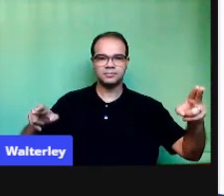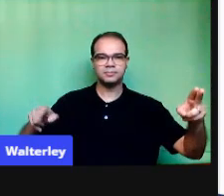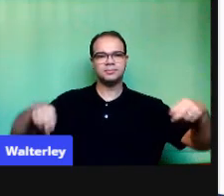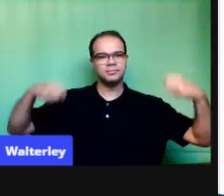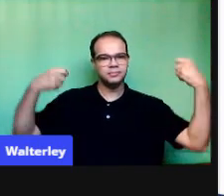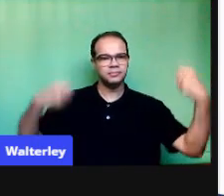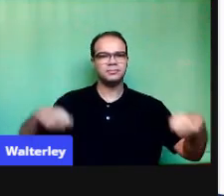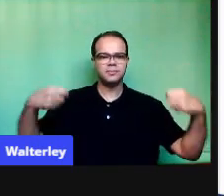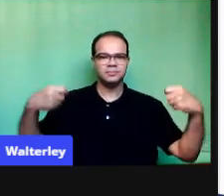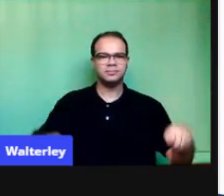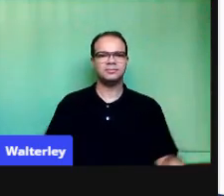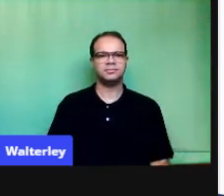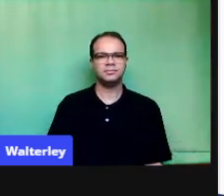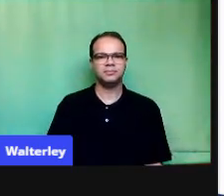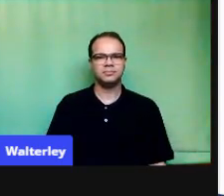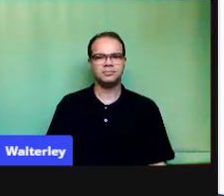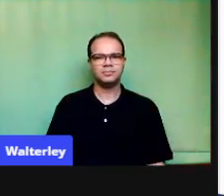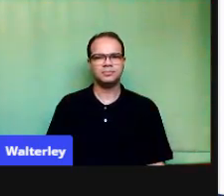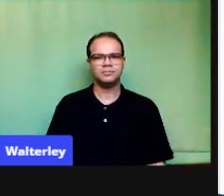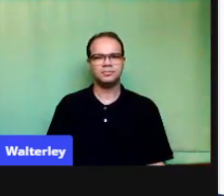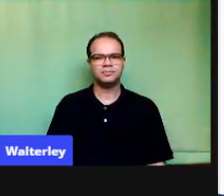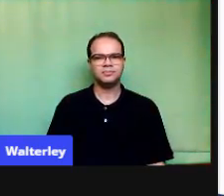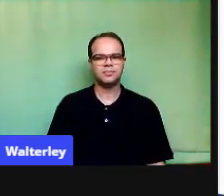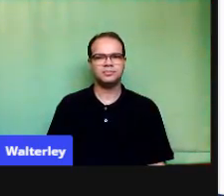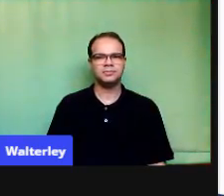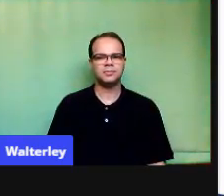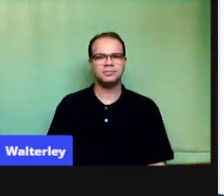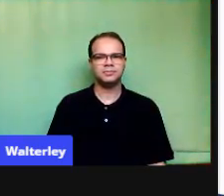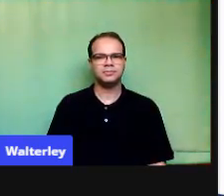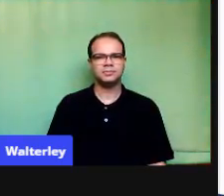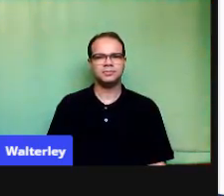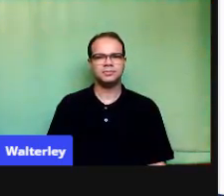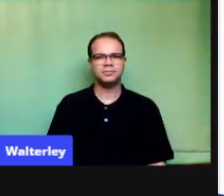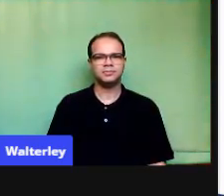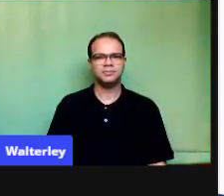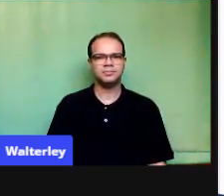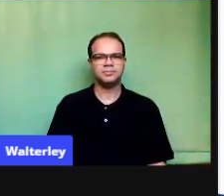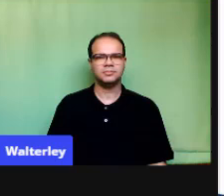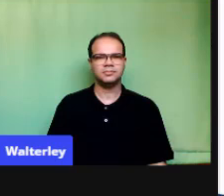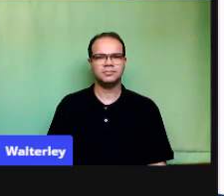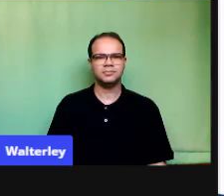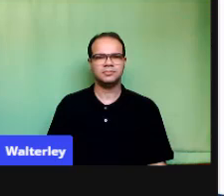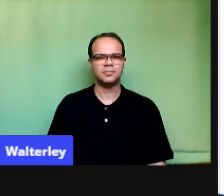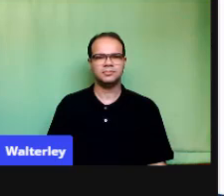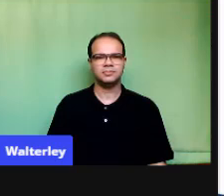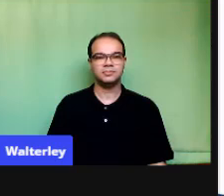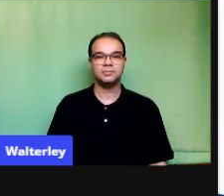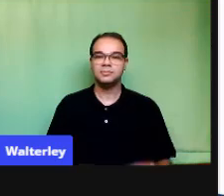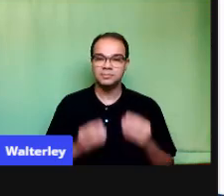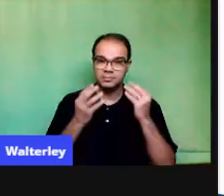saúde humana. Há uma observação, várias delegacias de violência contra